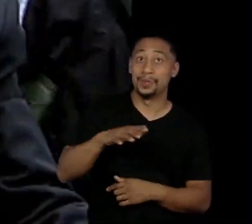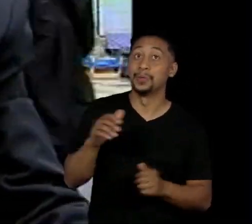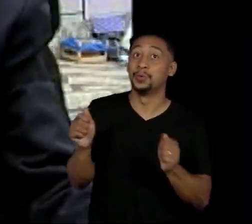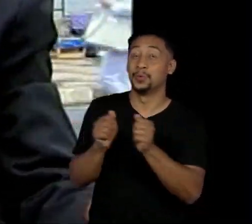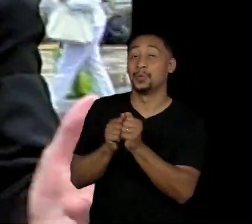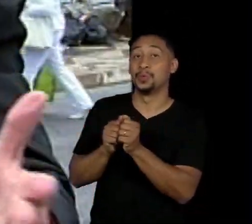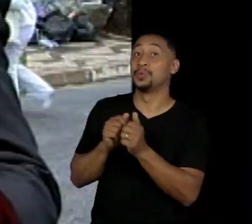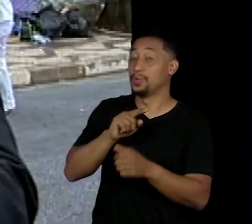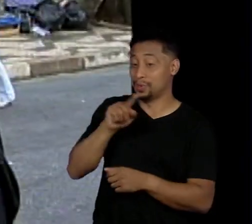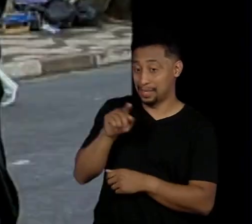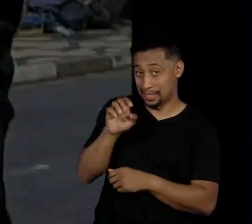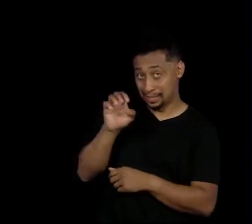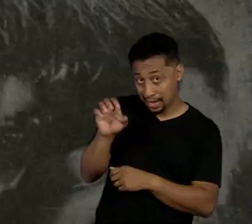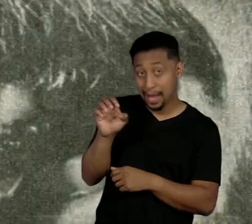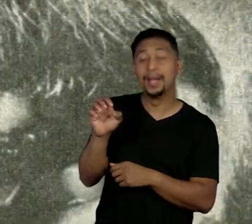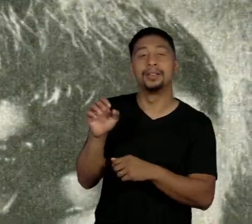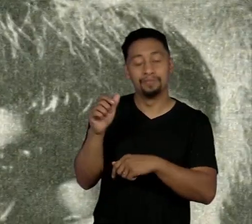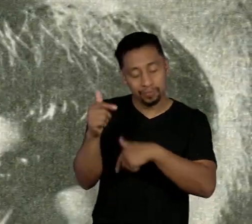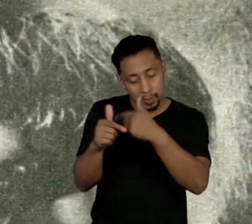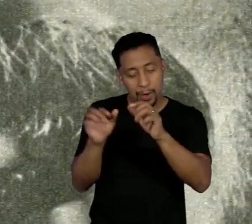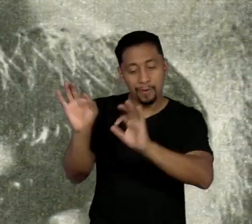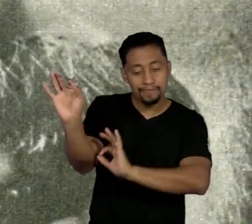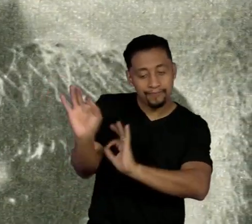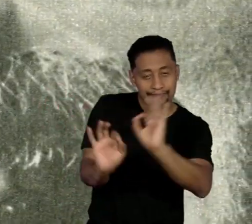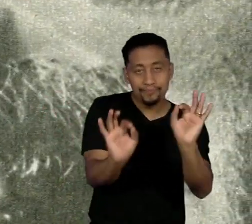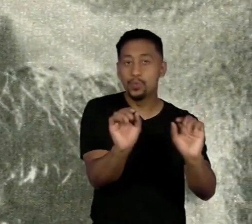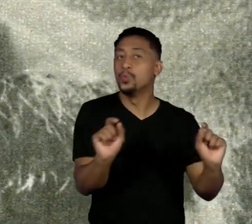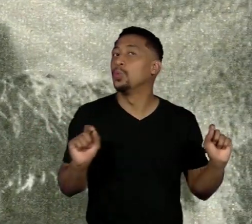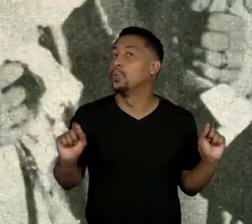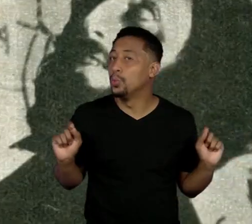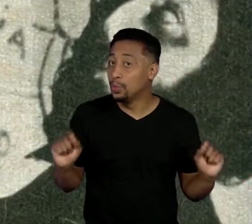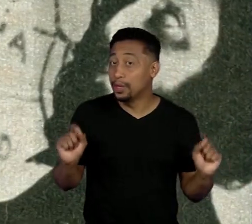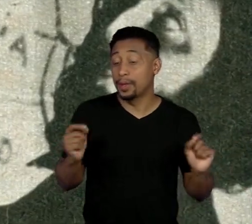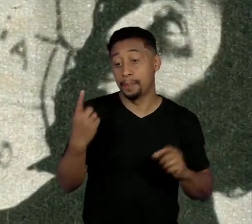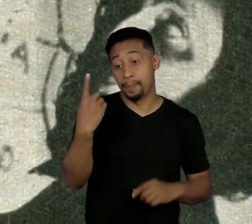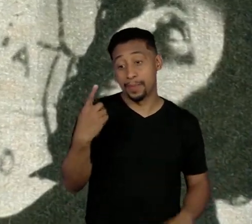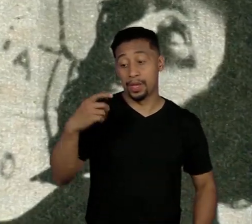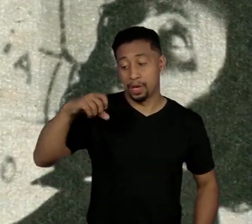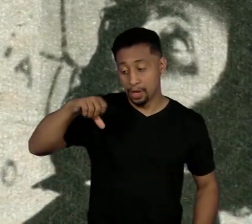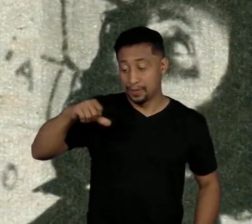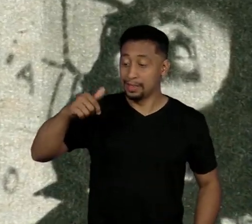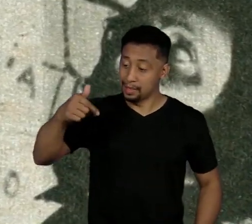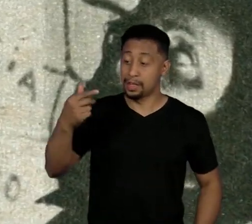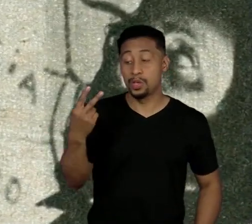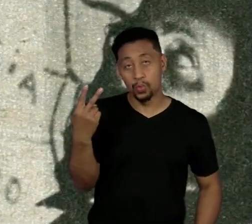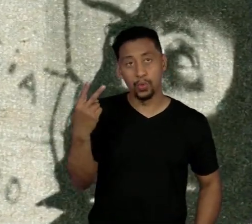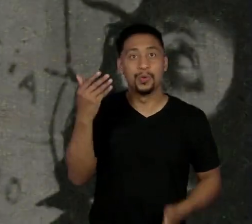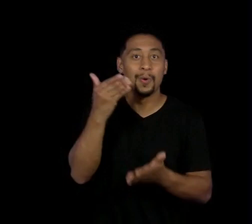Martinez Correia, foi com este que estreou profissionalmente em 1972.